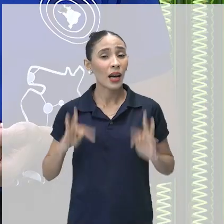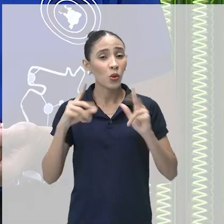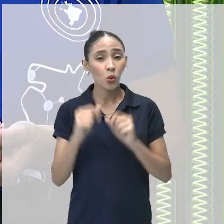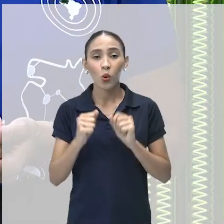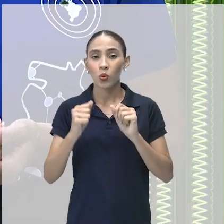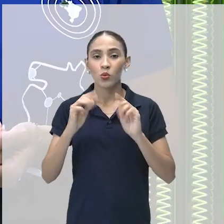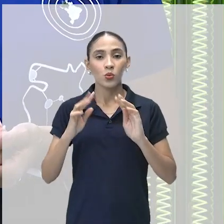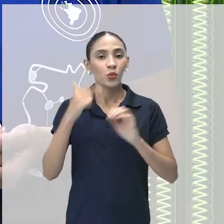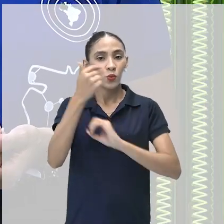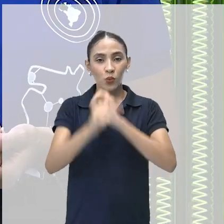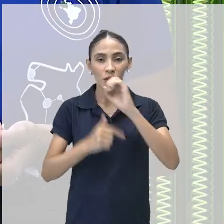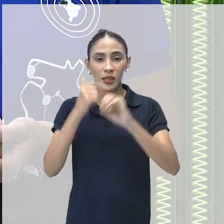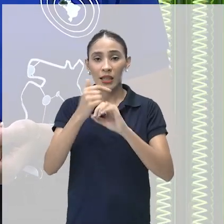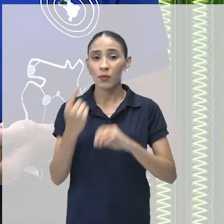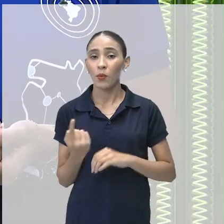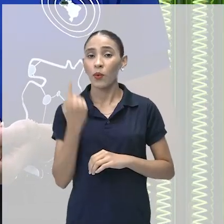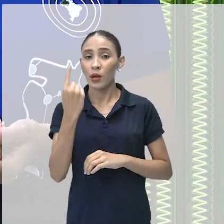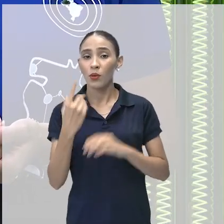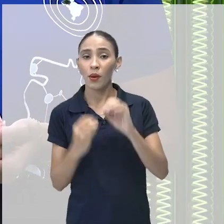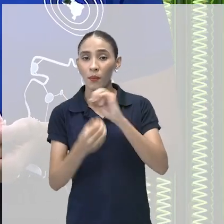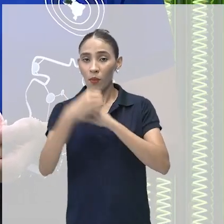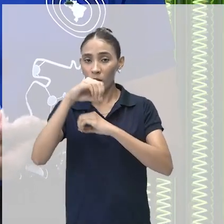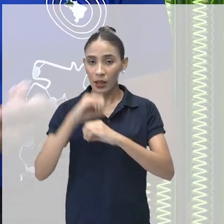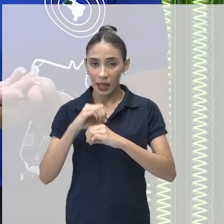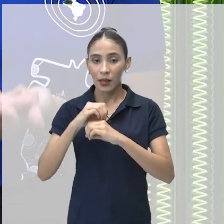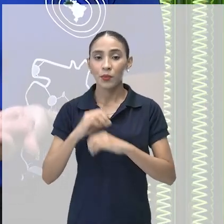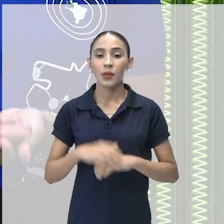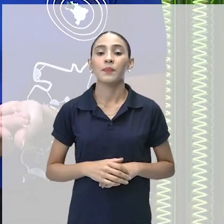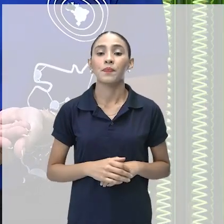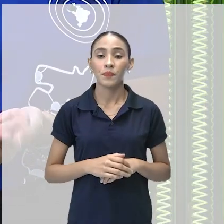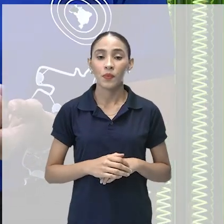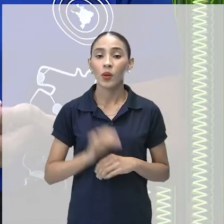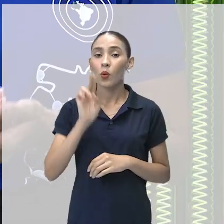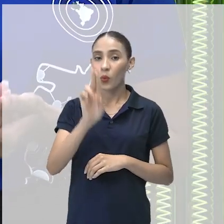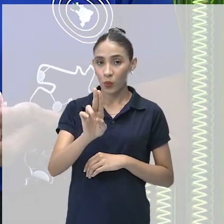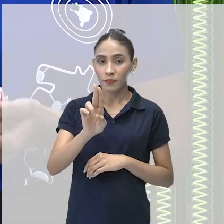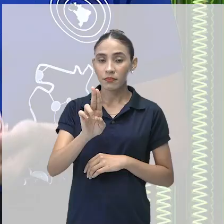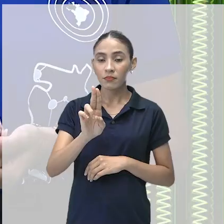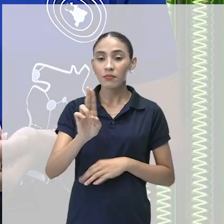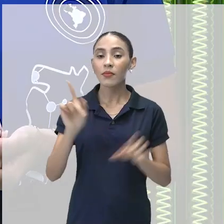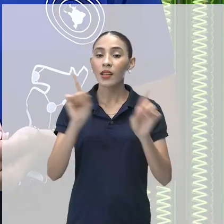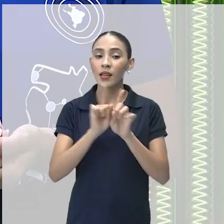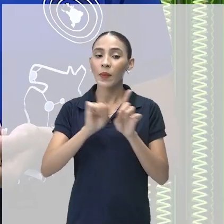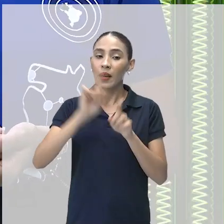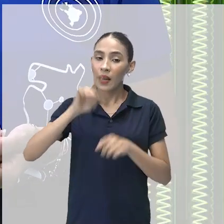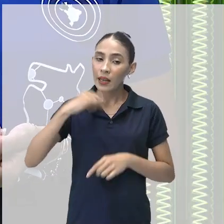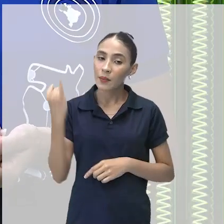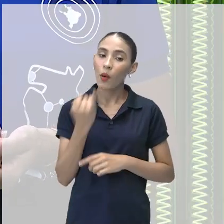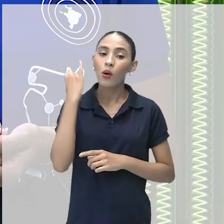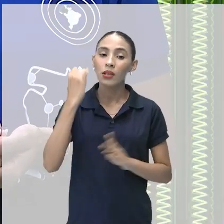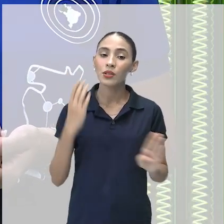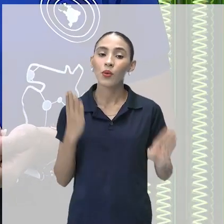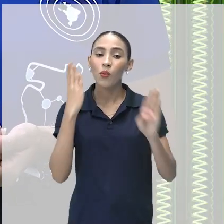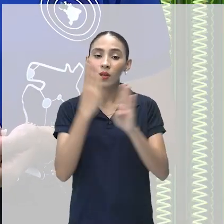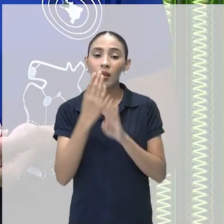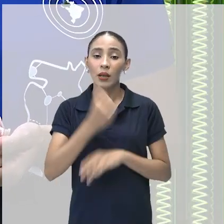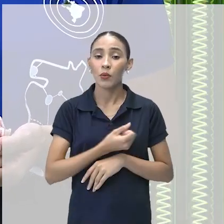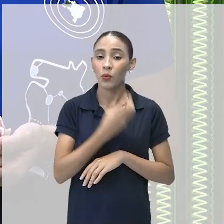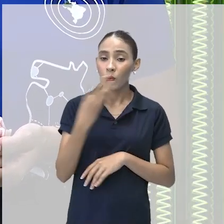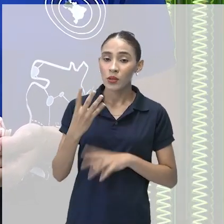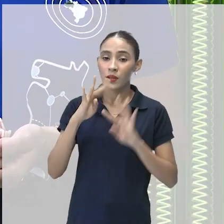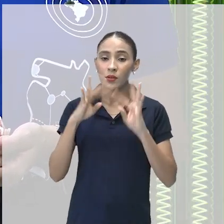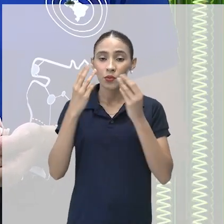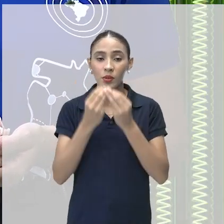em uma molécula, que é expressa em unidade de massa atômica, o nosso U. e é fundamental para identificar e